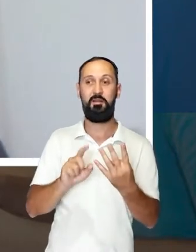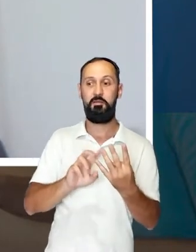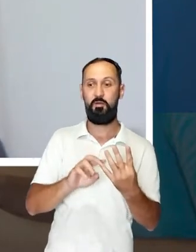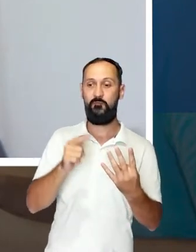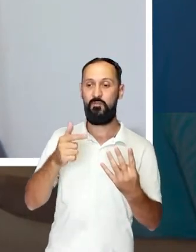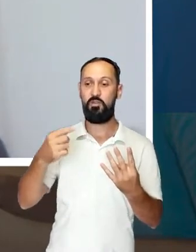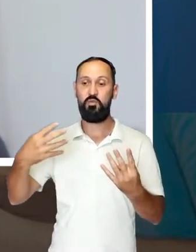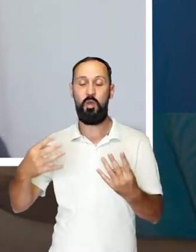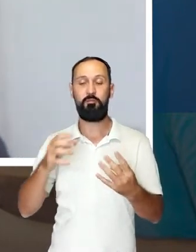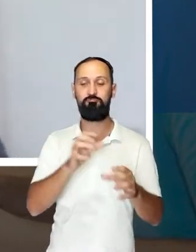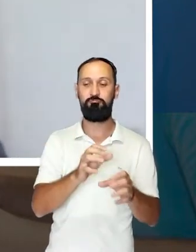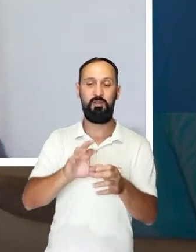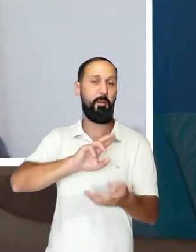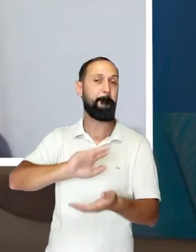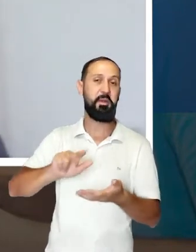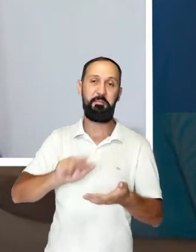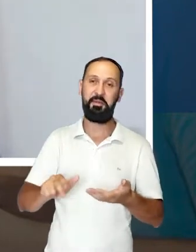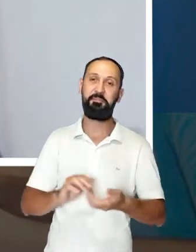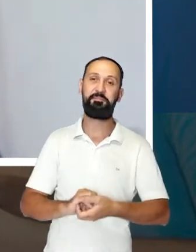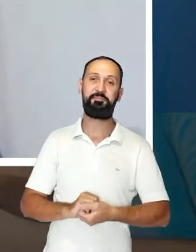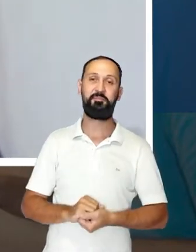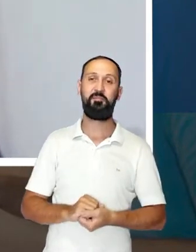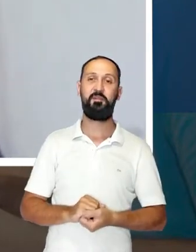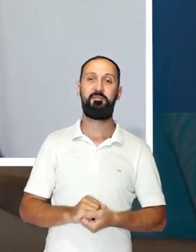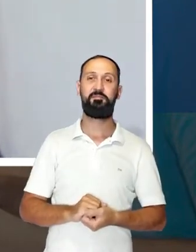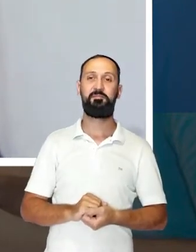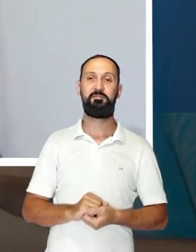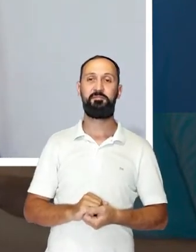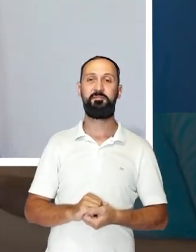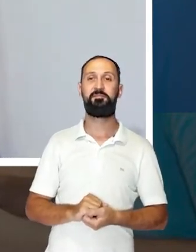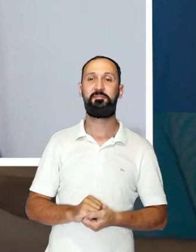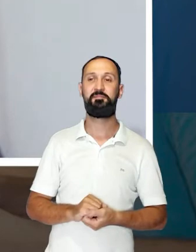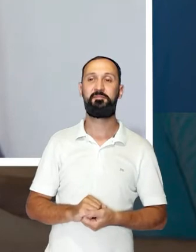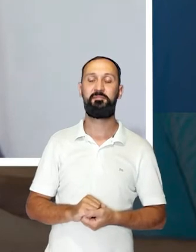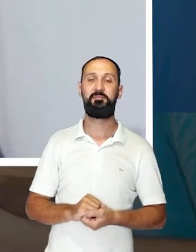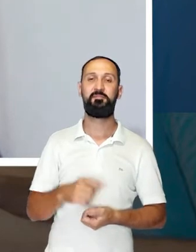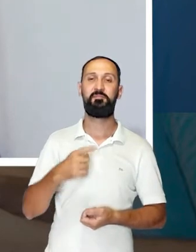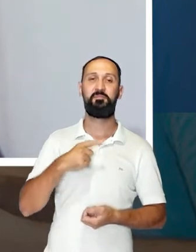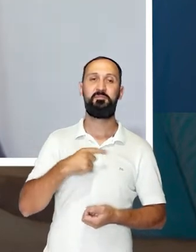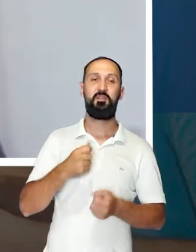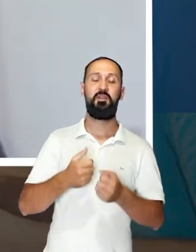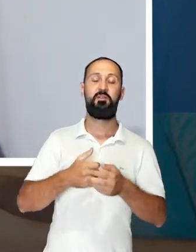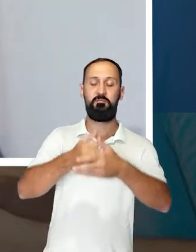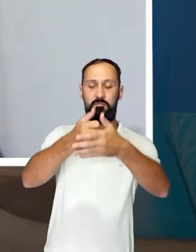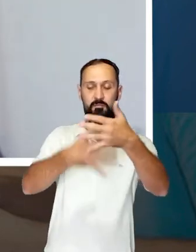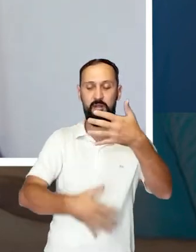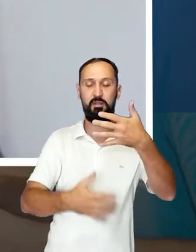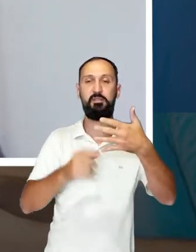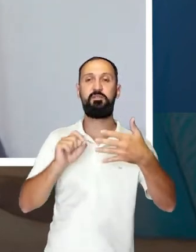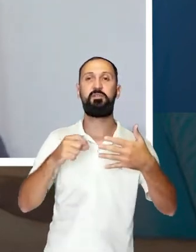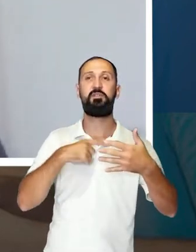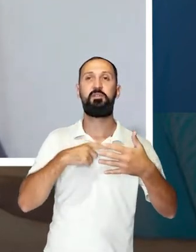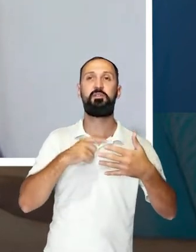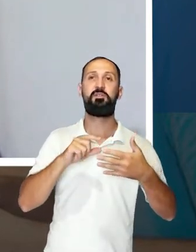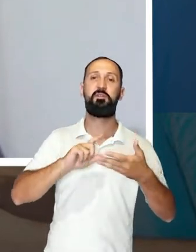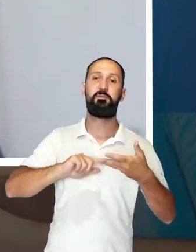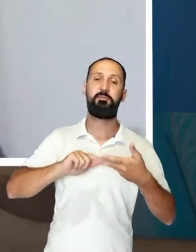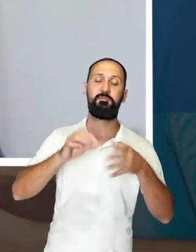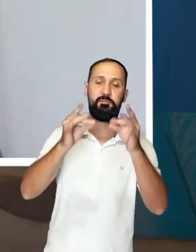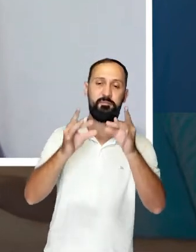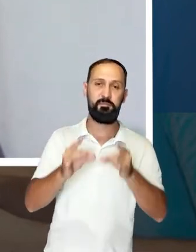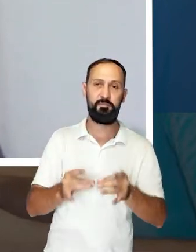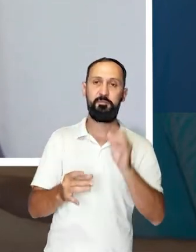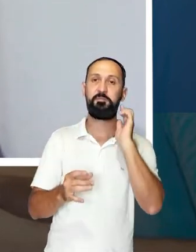de 6, você já pula para 24 e assim por diante, né? Então, eu tenho uma lista grande